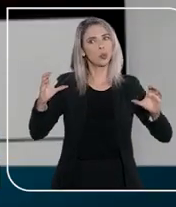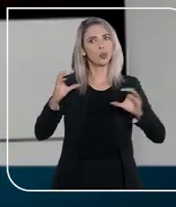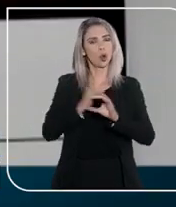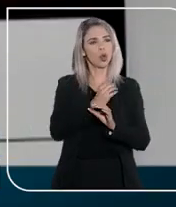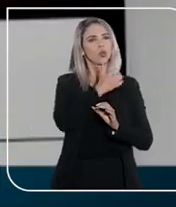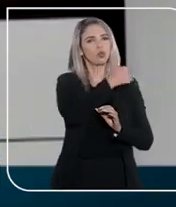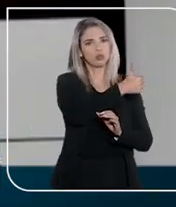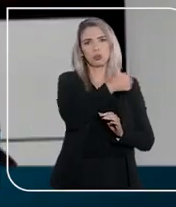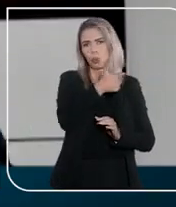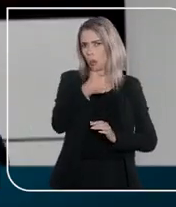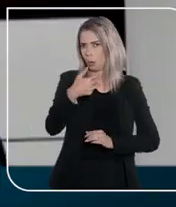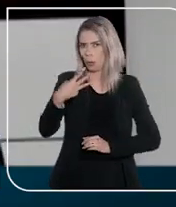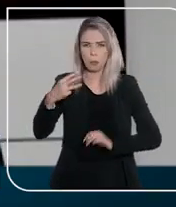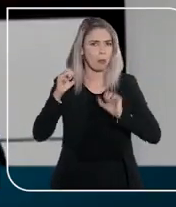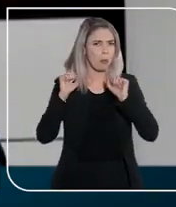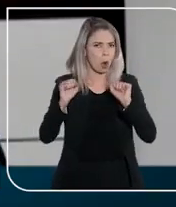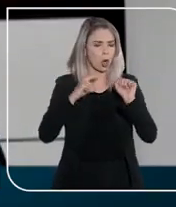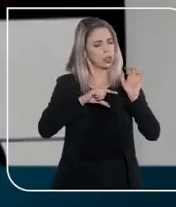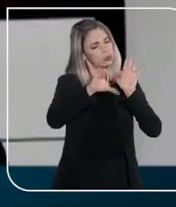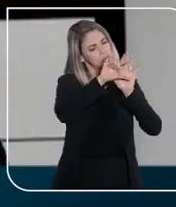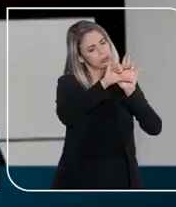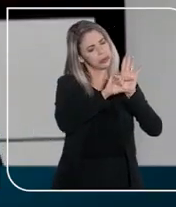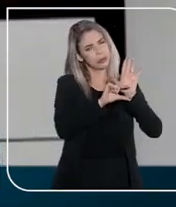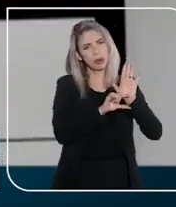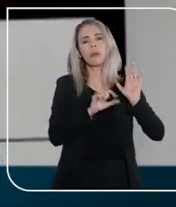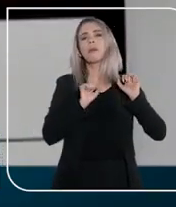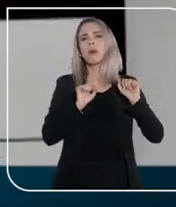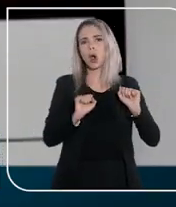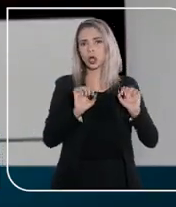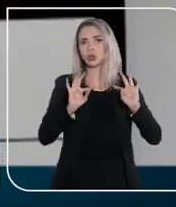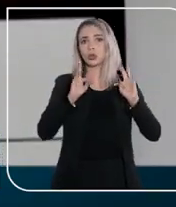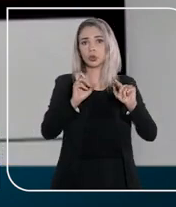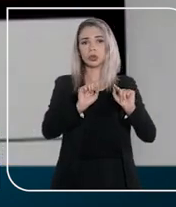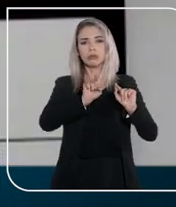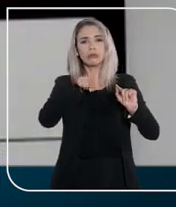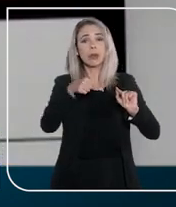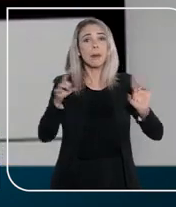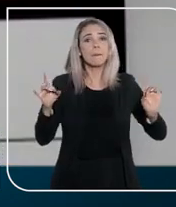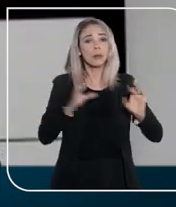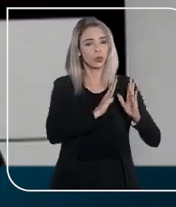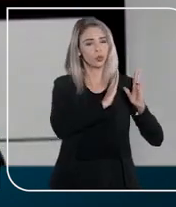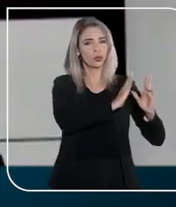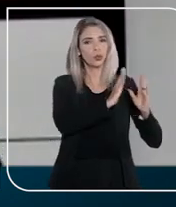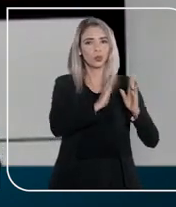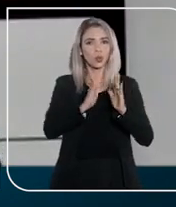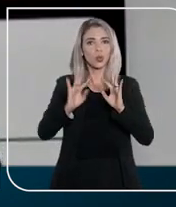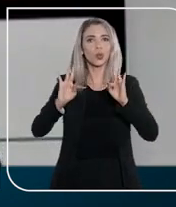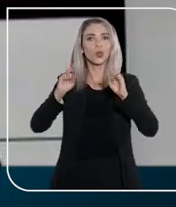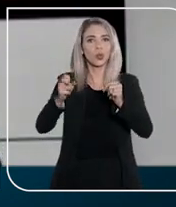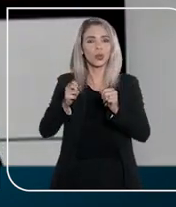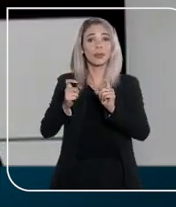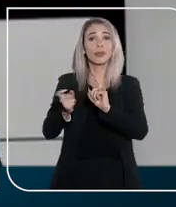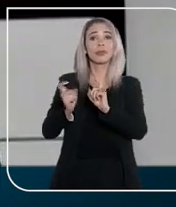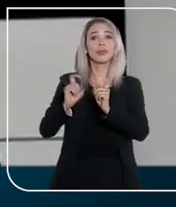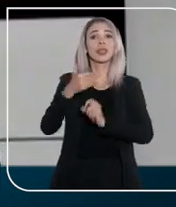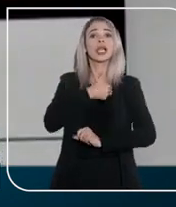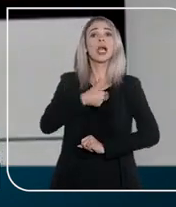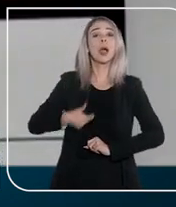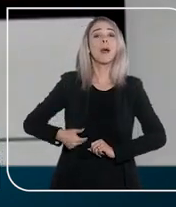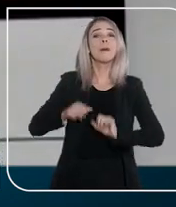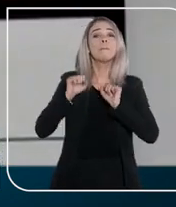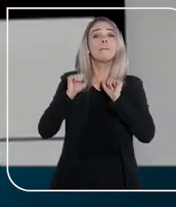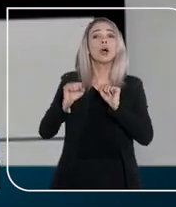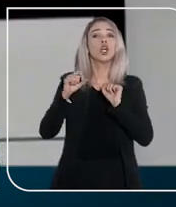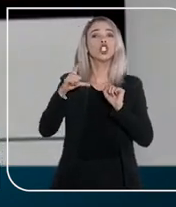fases essas que o edital pode trazer cláusula de barreira, mas depois de transcorridas todas as fases, a administração ela